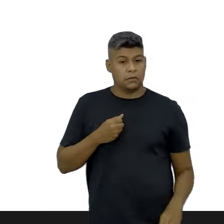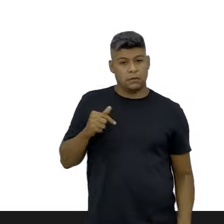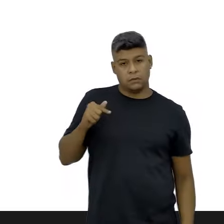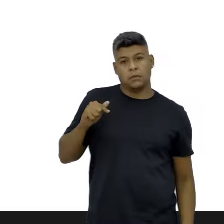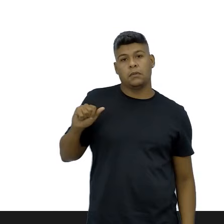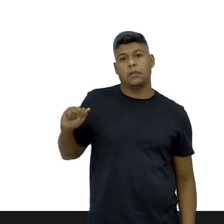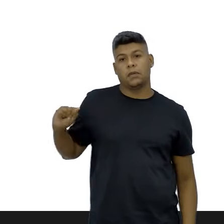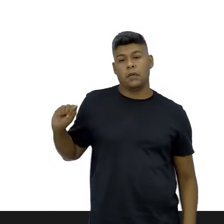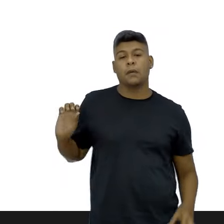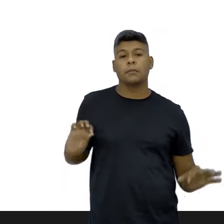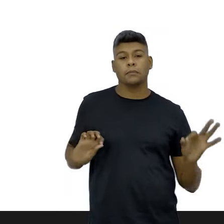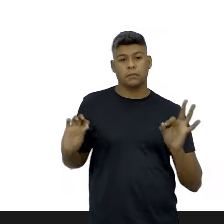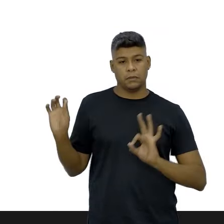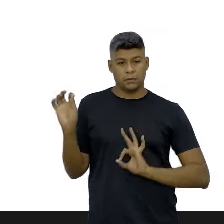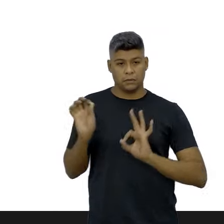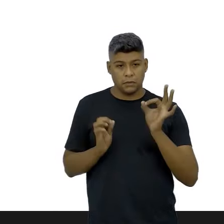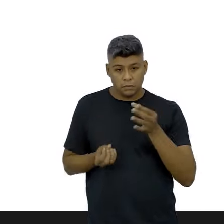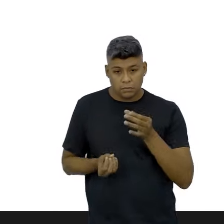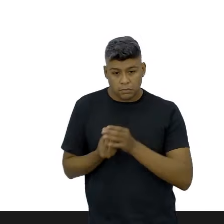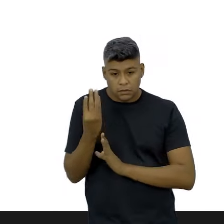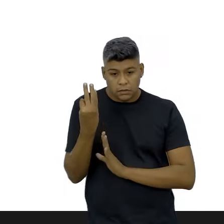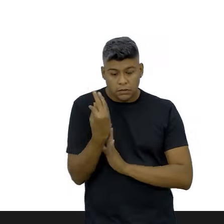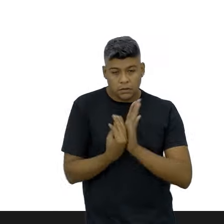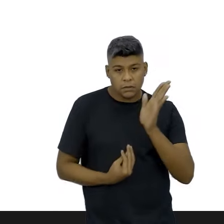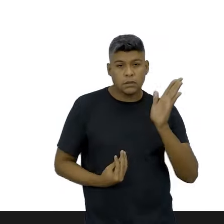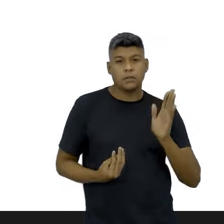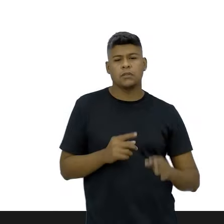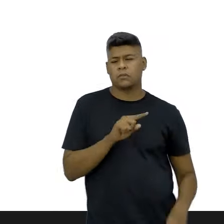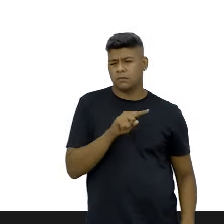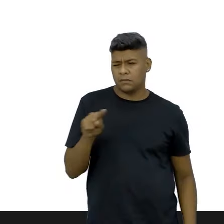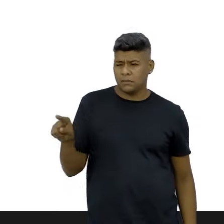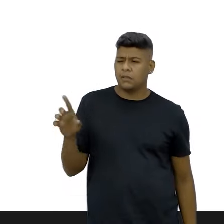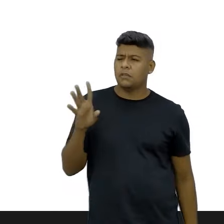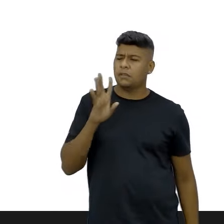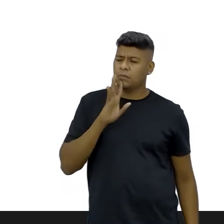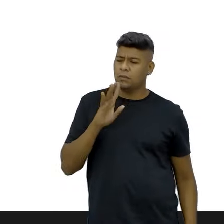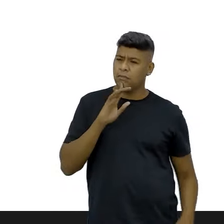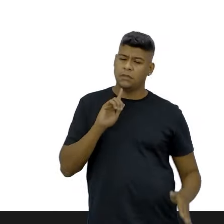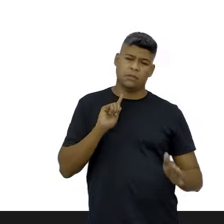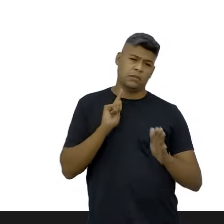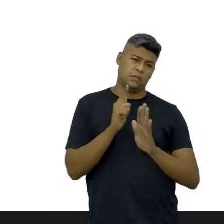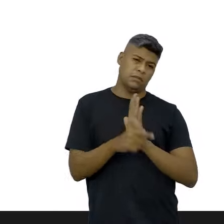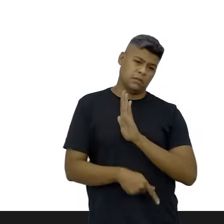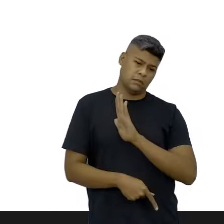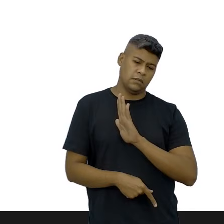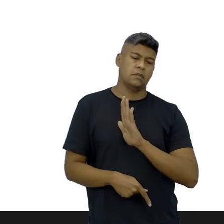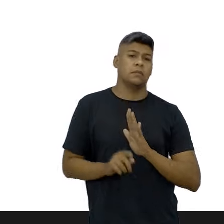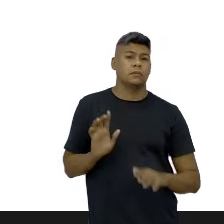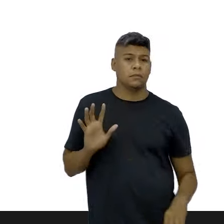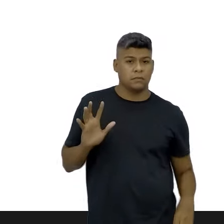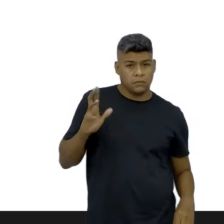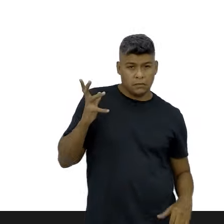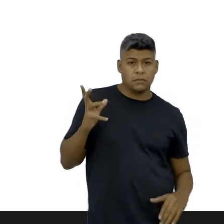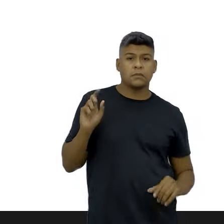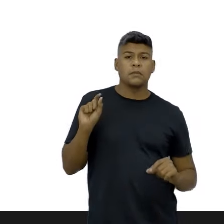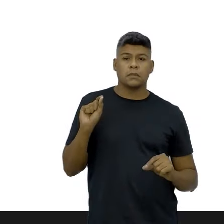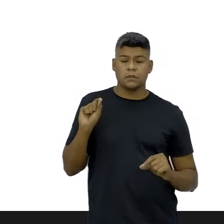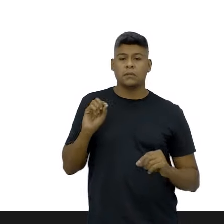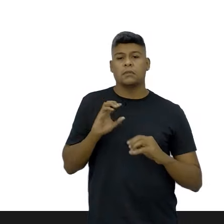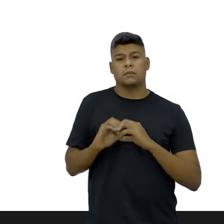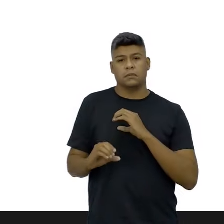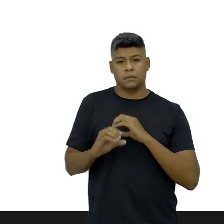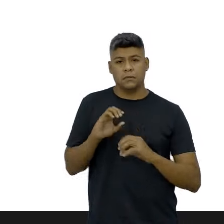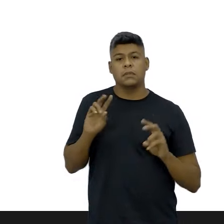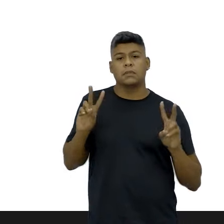7A, planejar e produzir textos conhecidos de diferentes gêneros, considerando a situação comunicativa,